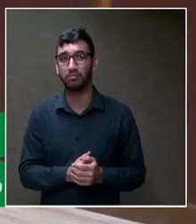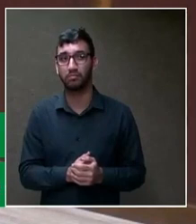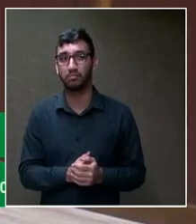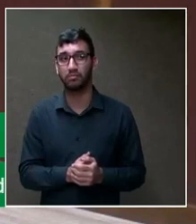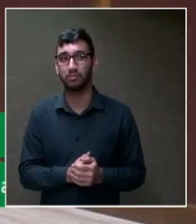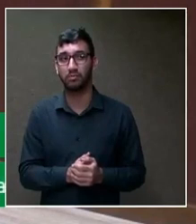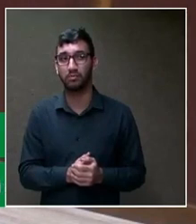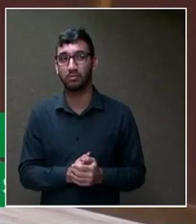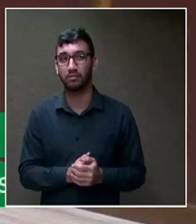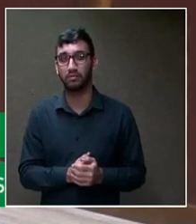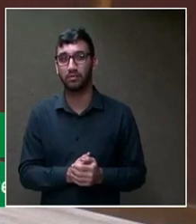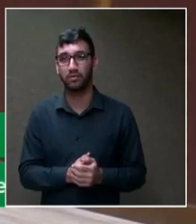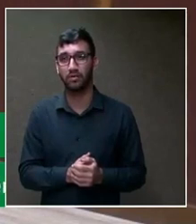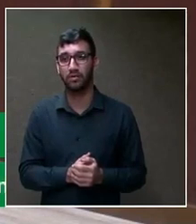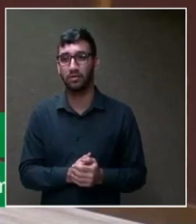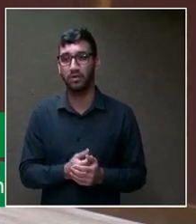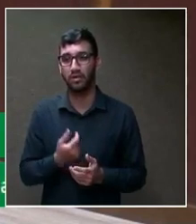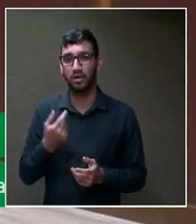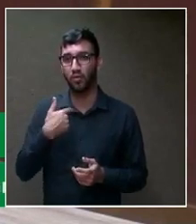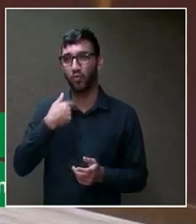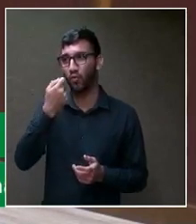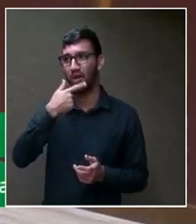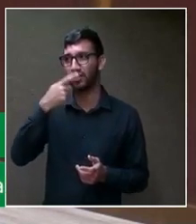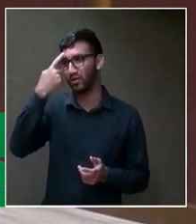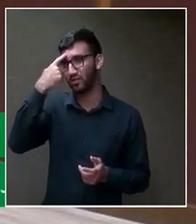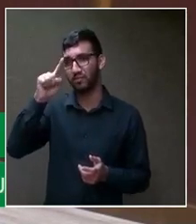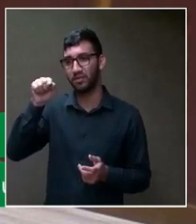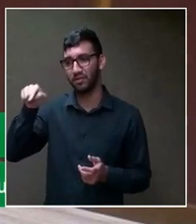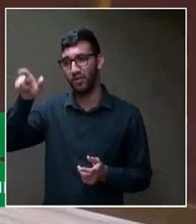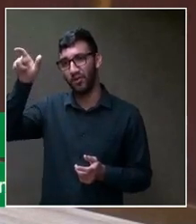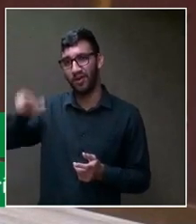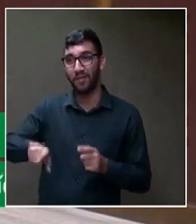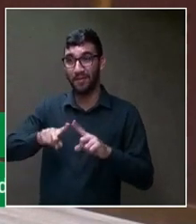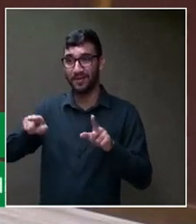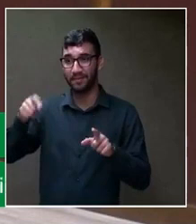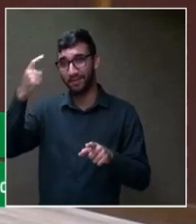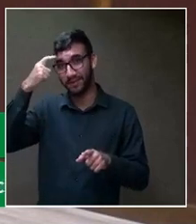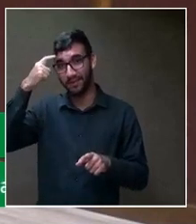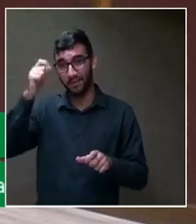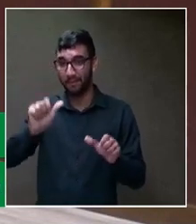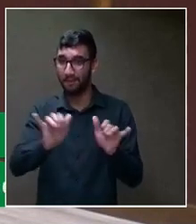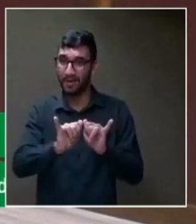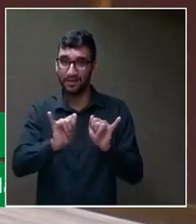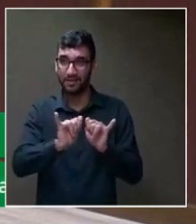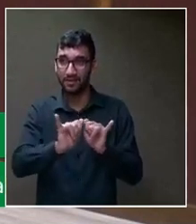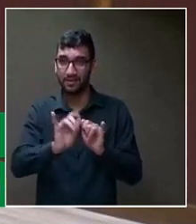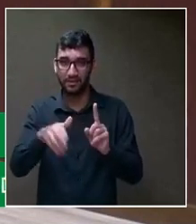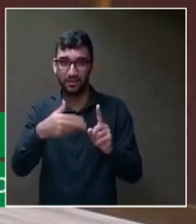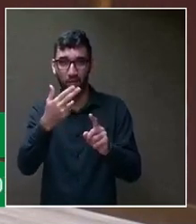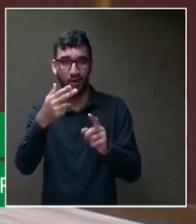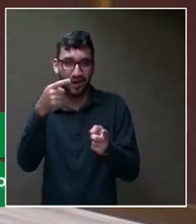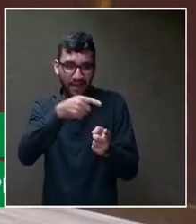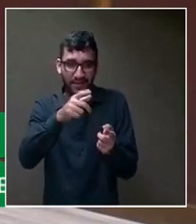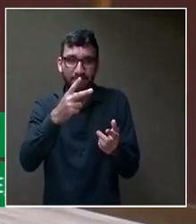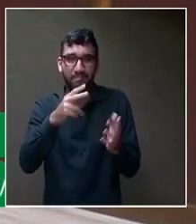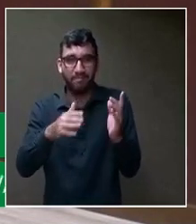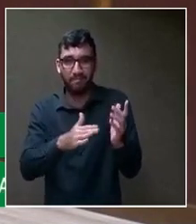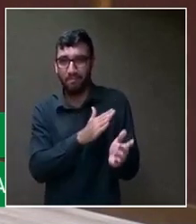Acho que nunca ia imaginar que fosse com ela, né? Mas ela dizia que tinha medo de fazer besteira com quem? Com ele mesmo.